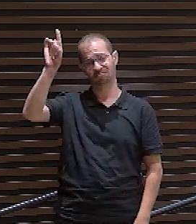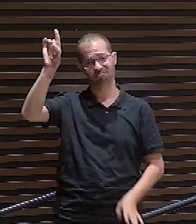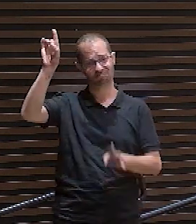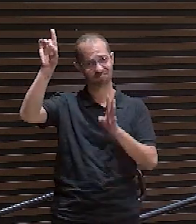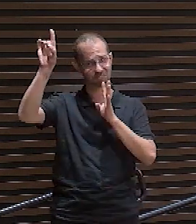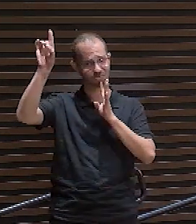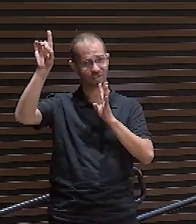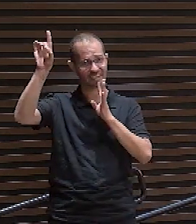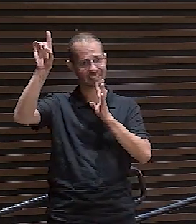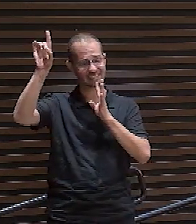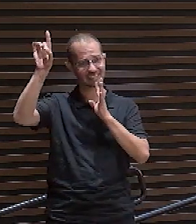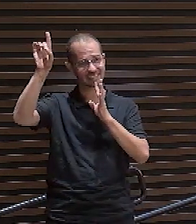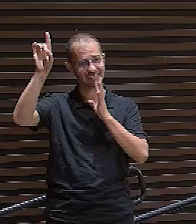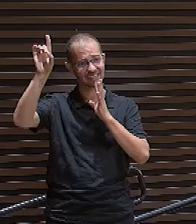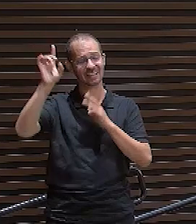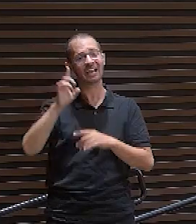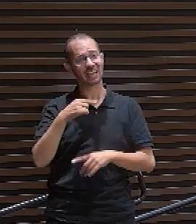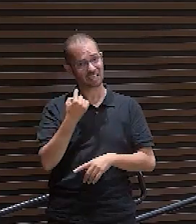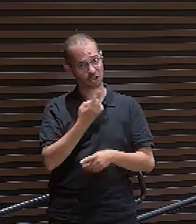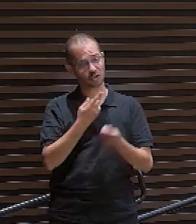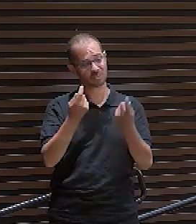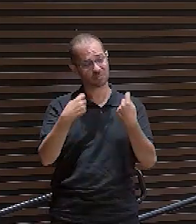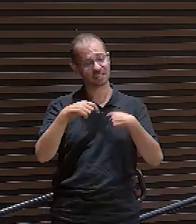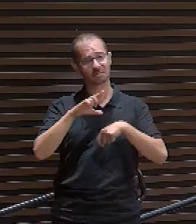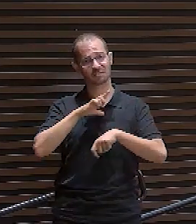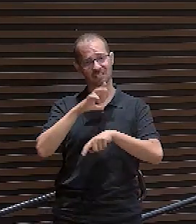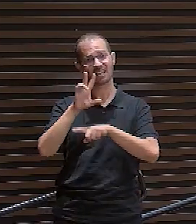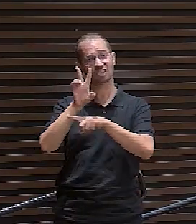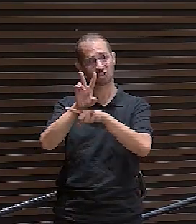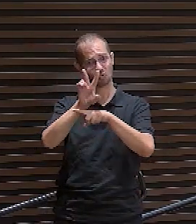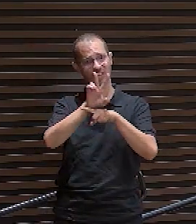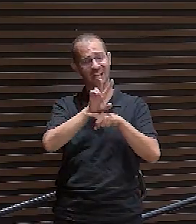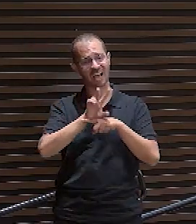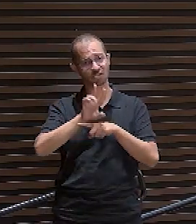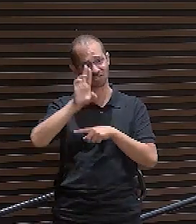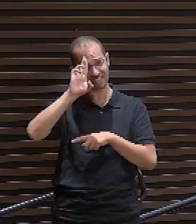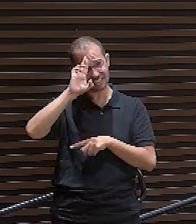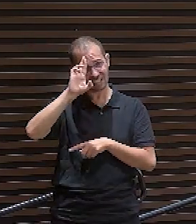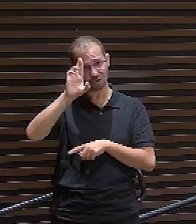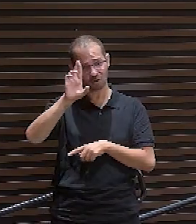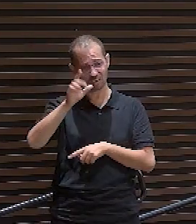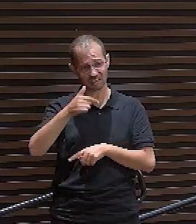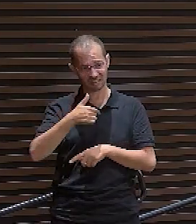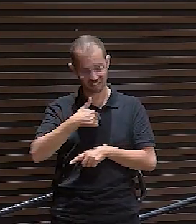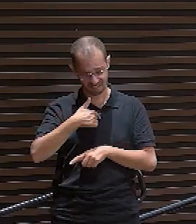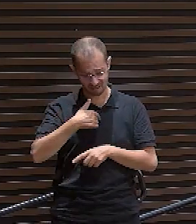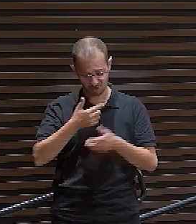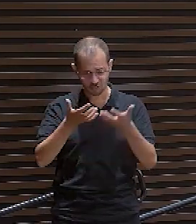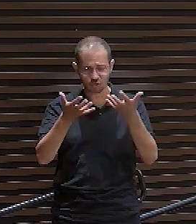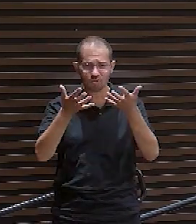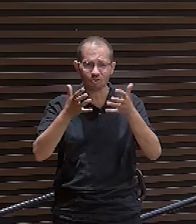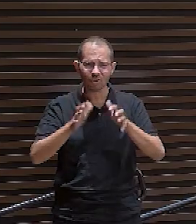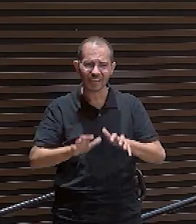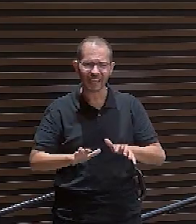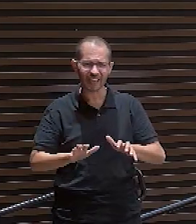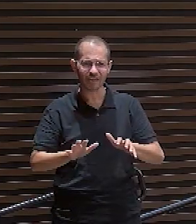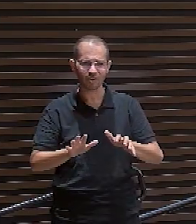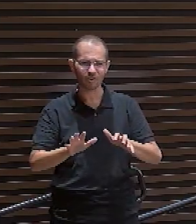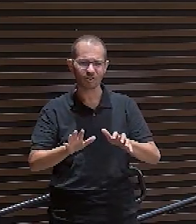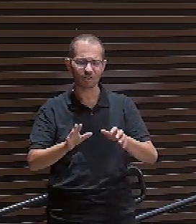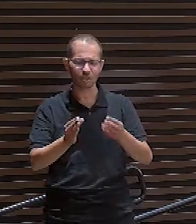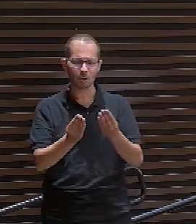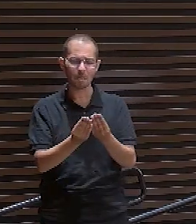E nós precisamos ter esse cuidado. Senhor, eu não quero estar numa missa de